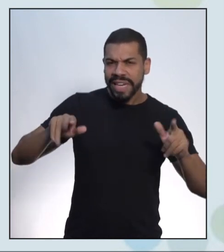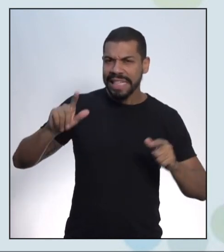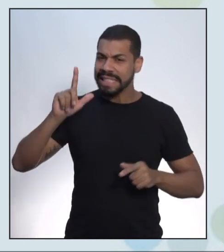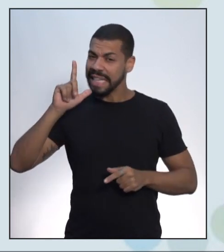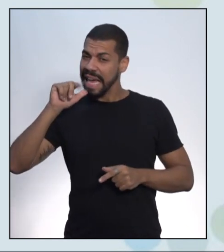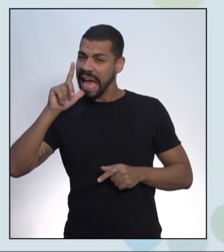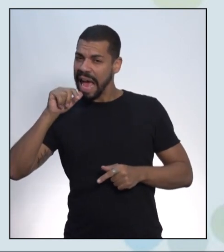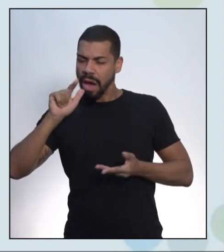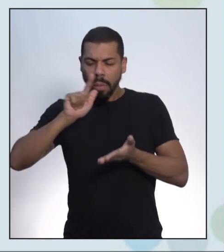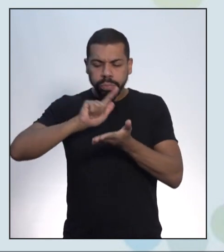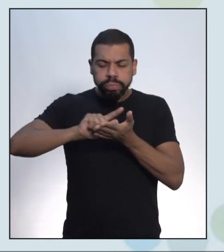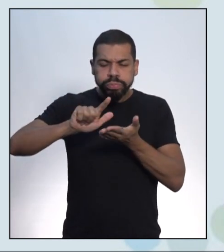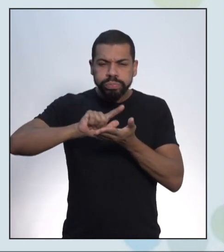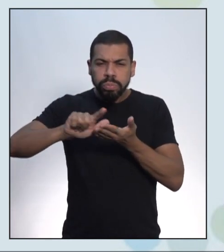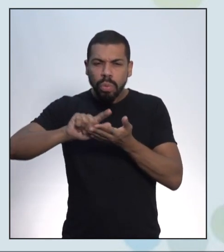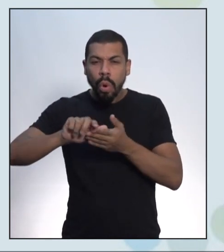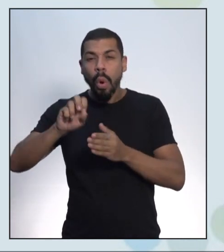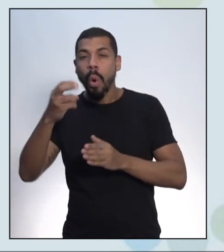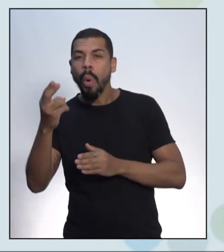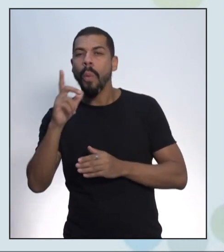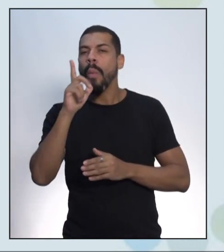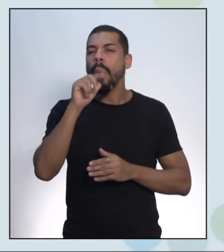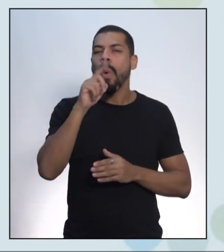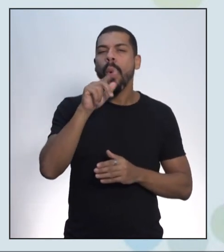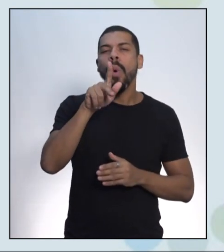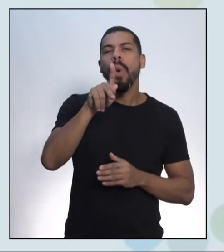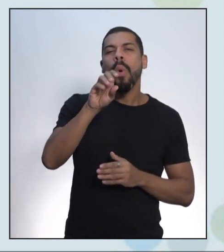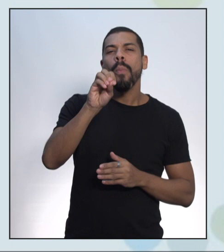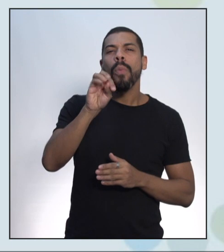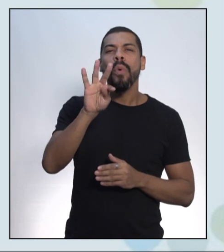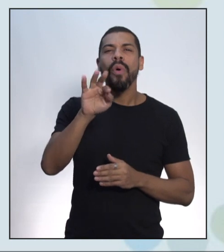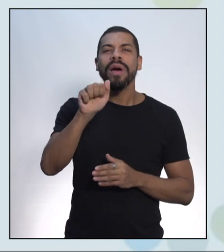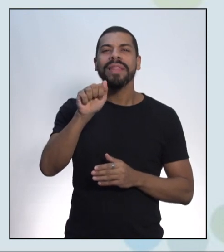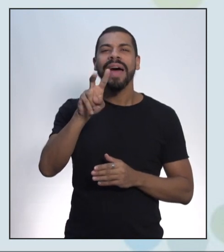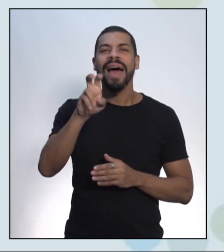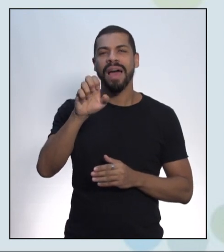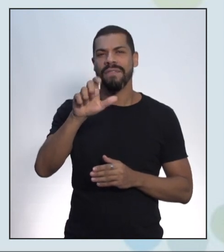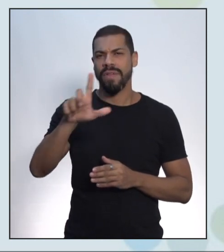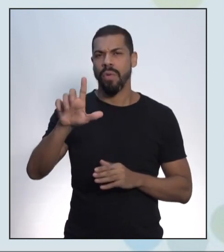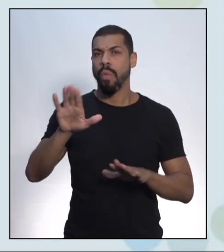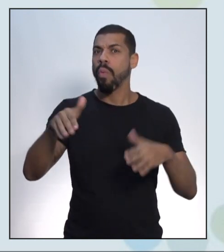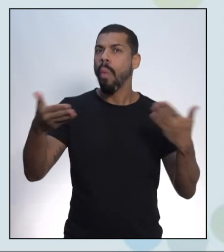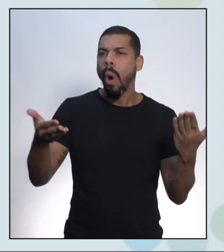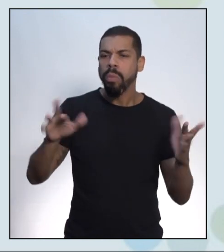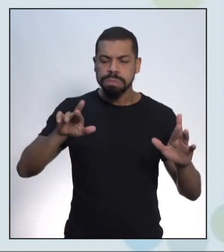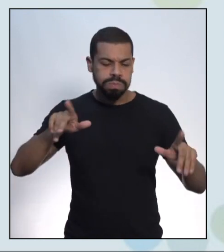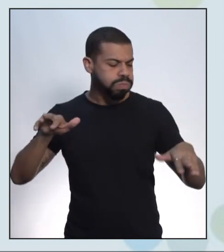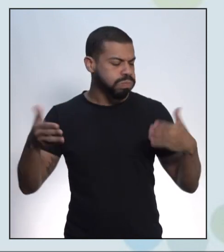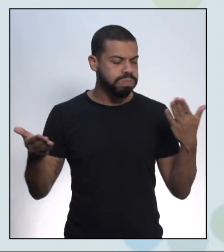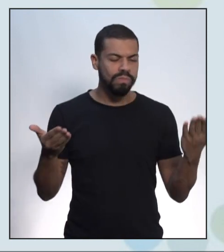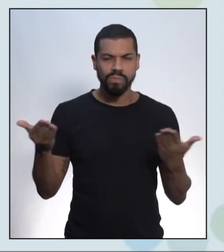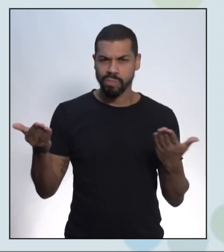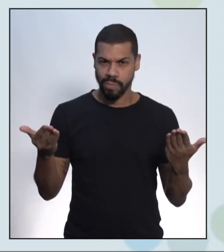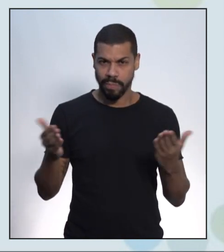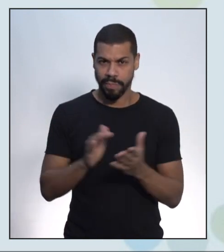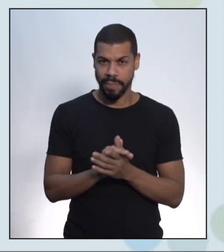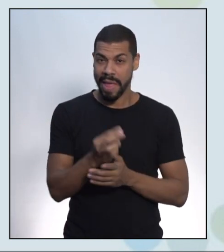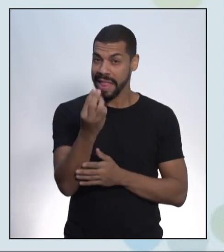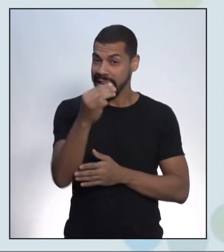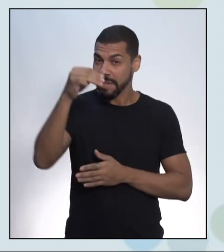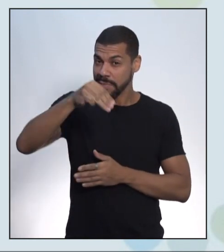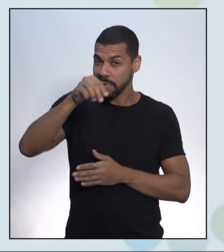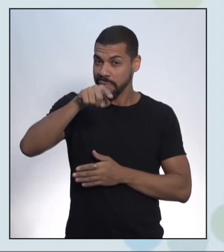água pura e a água potável? E por que a adição do cloro nas etapas do tratamento da água? Mais 3 minutinhos